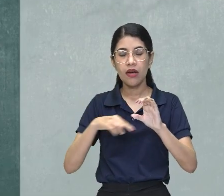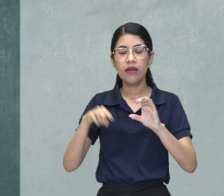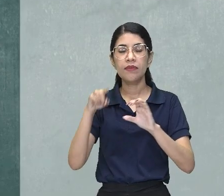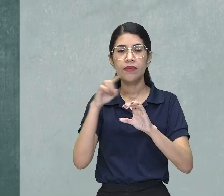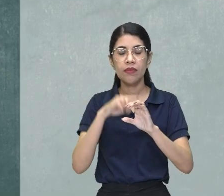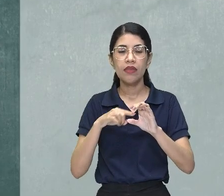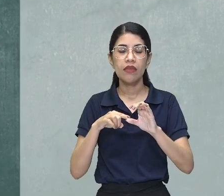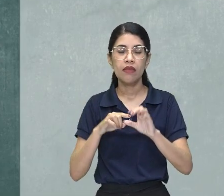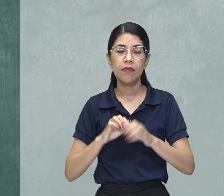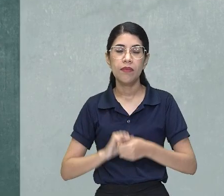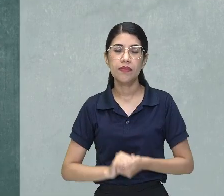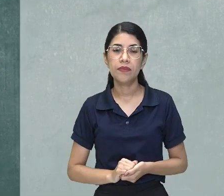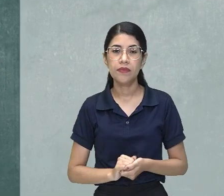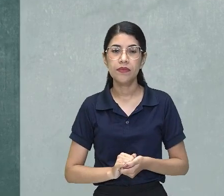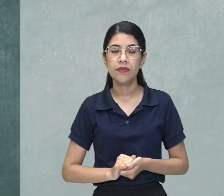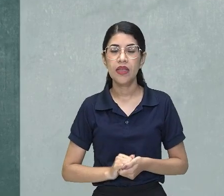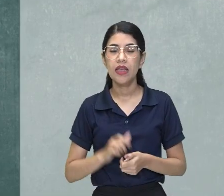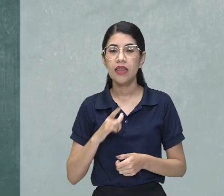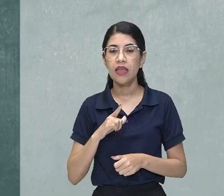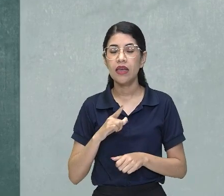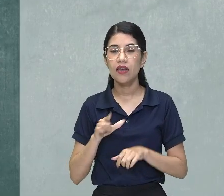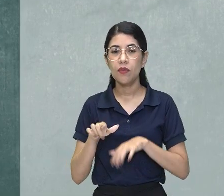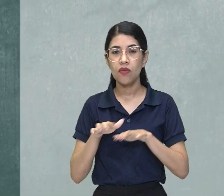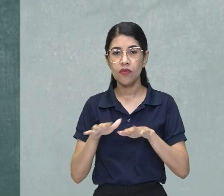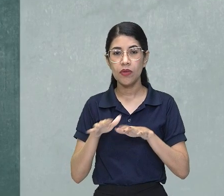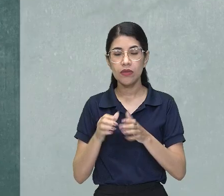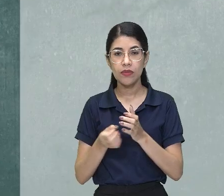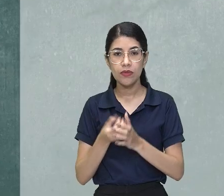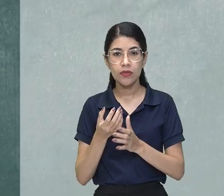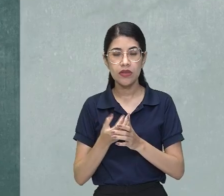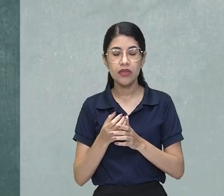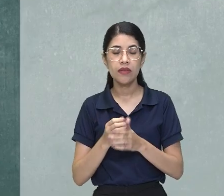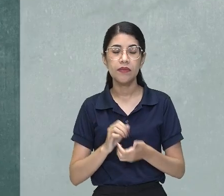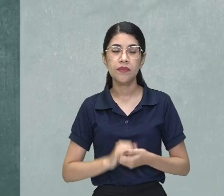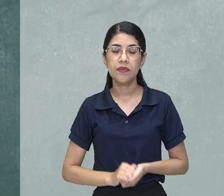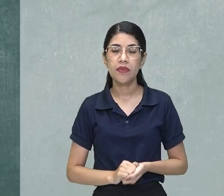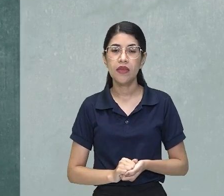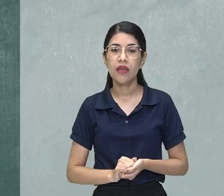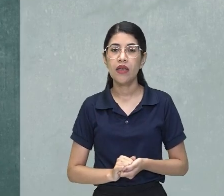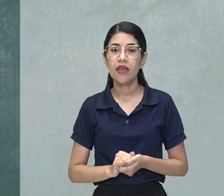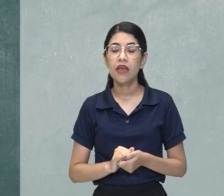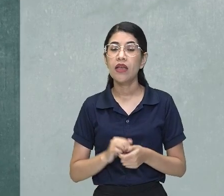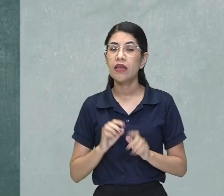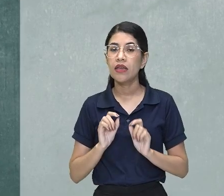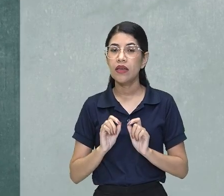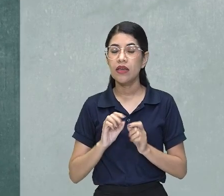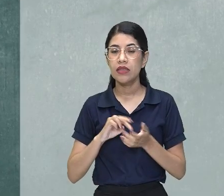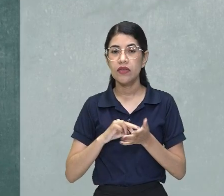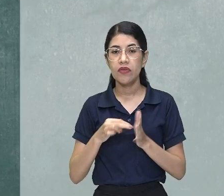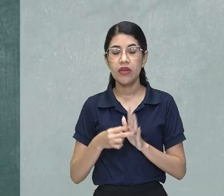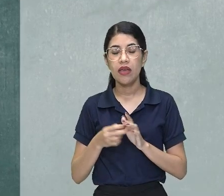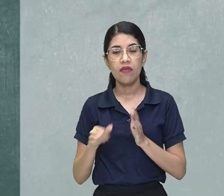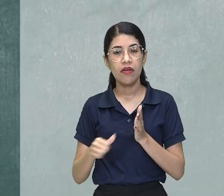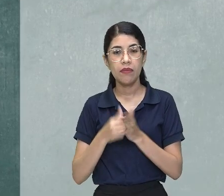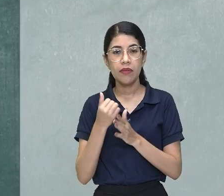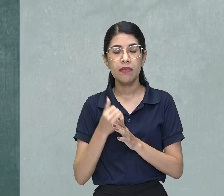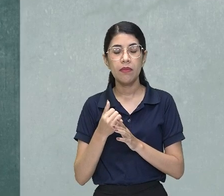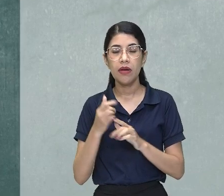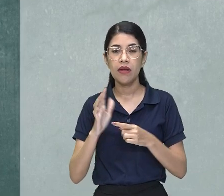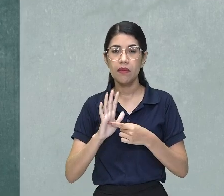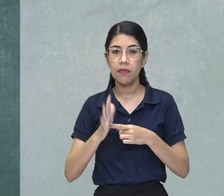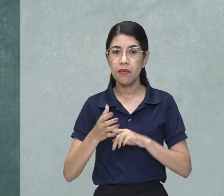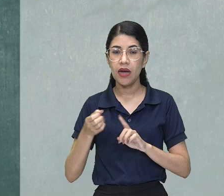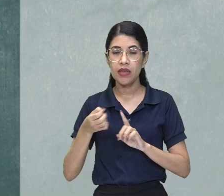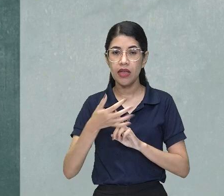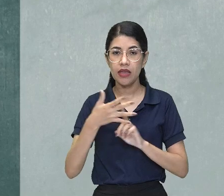a esfera entrasse em movimento. Portanto, essa aí foi a primeira máquina térmica, onde nós podíamos